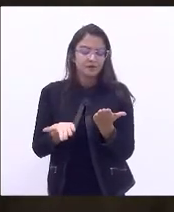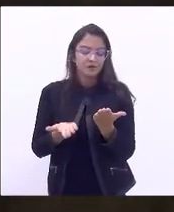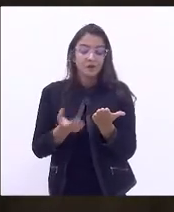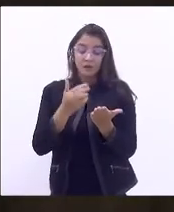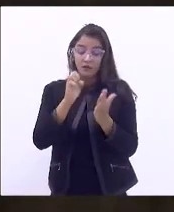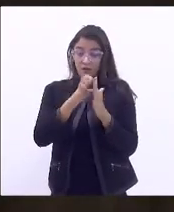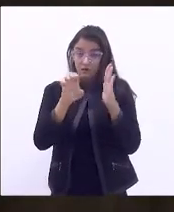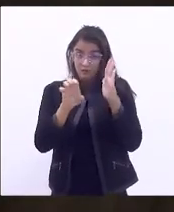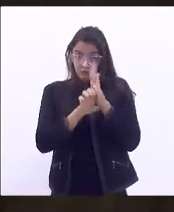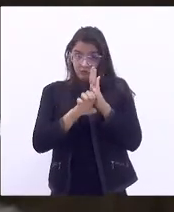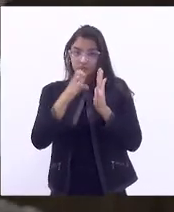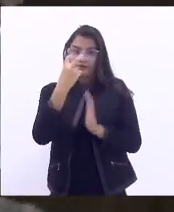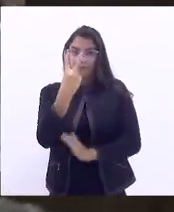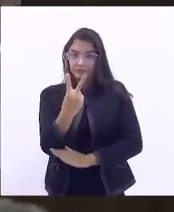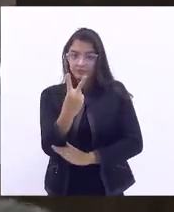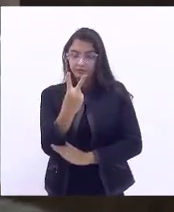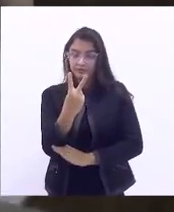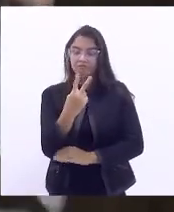2.